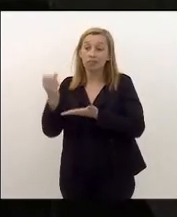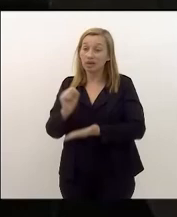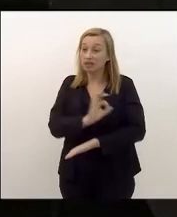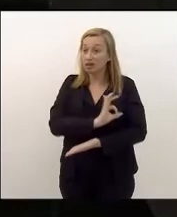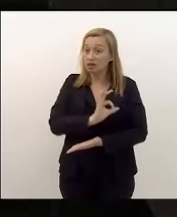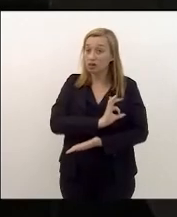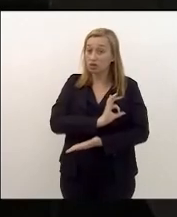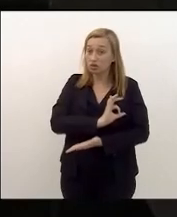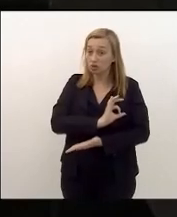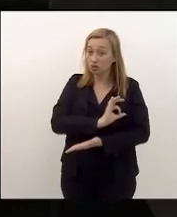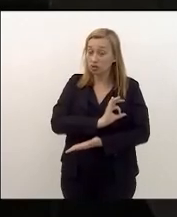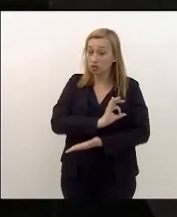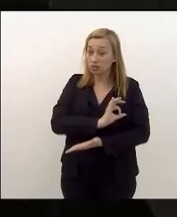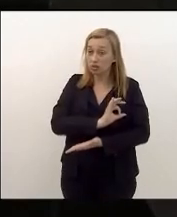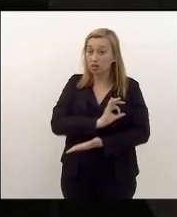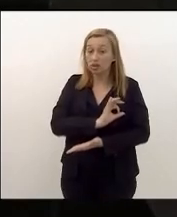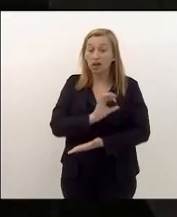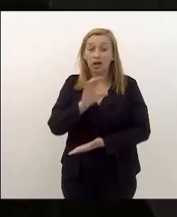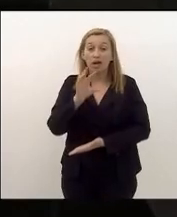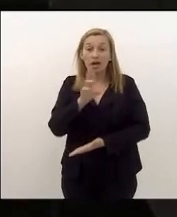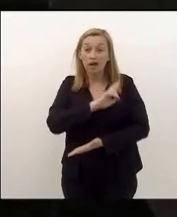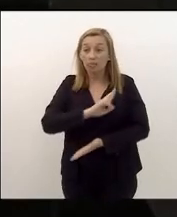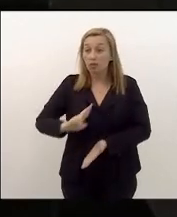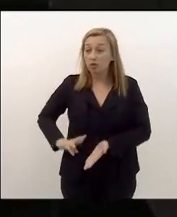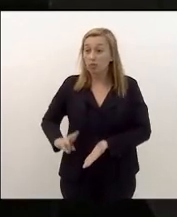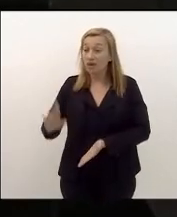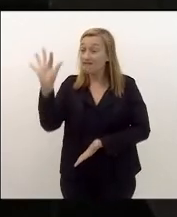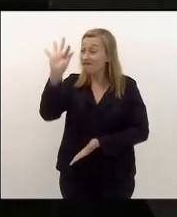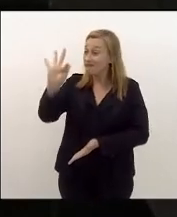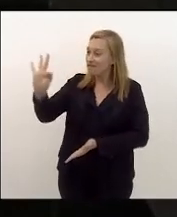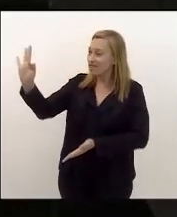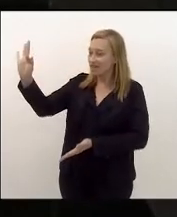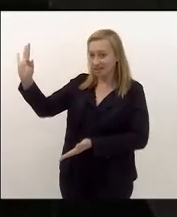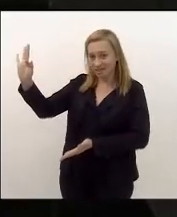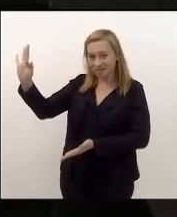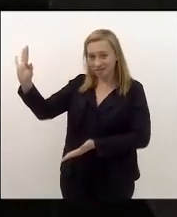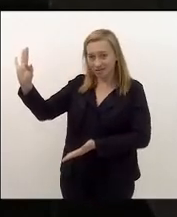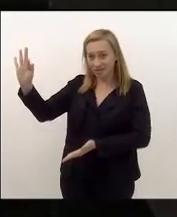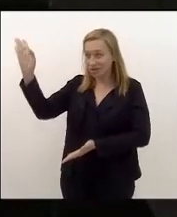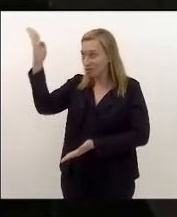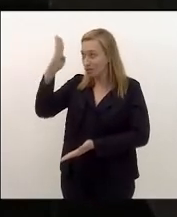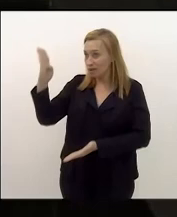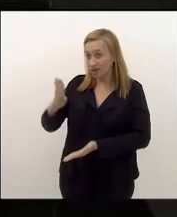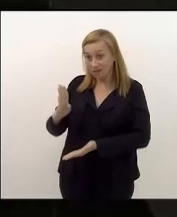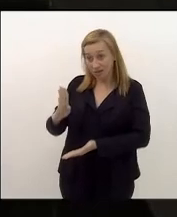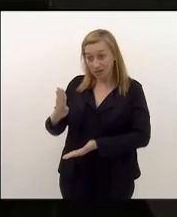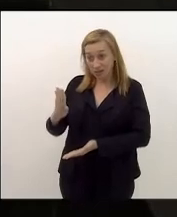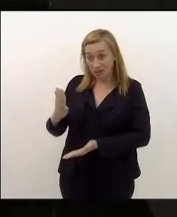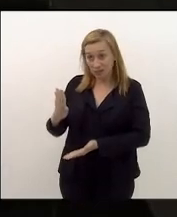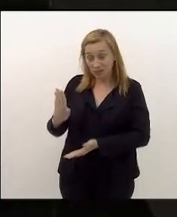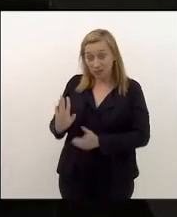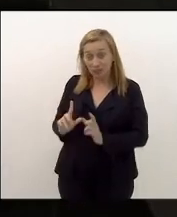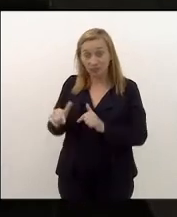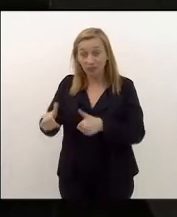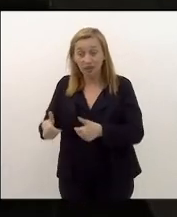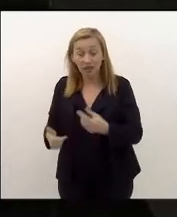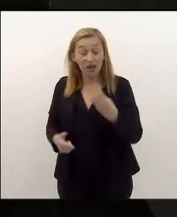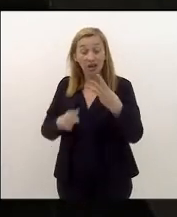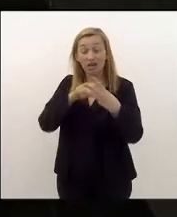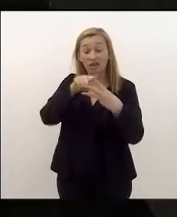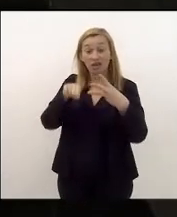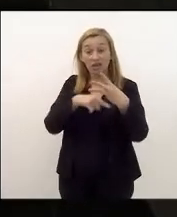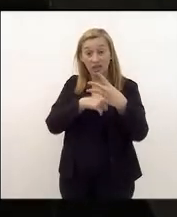república federativa, né? E a federação no Brasil se expressa em três